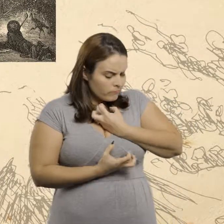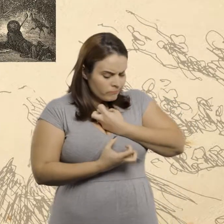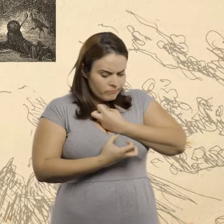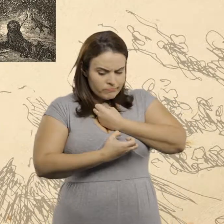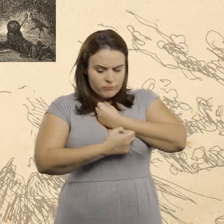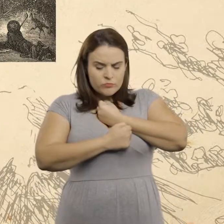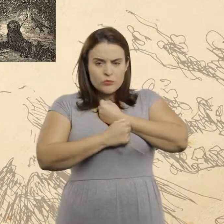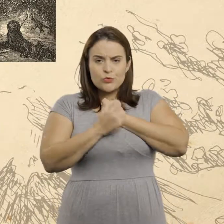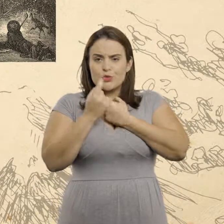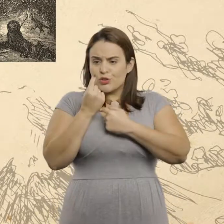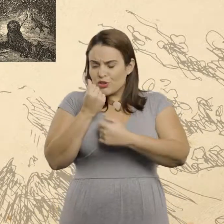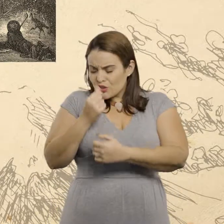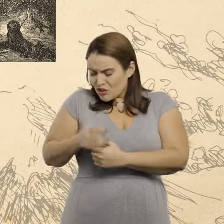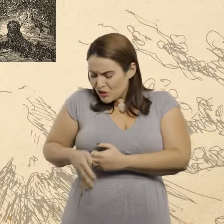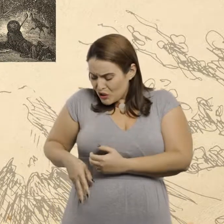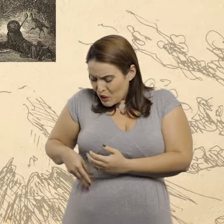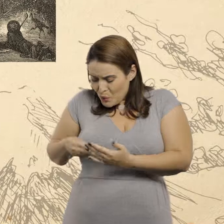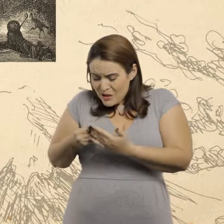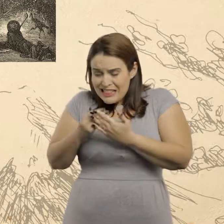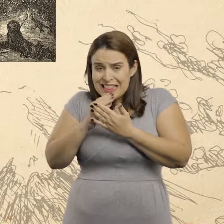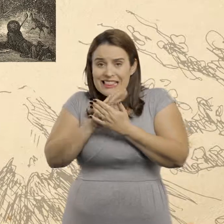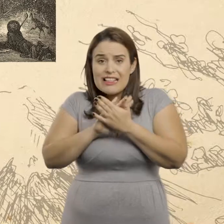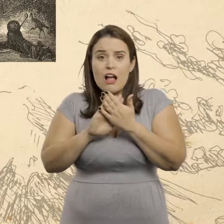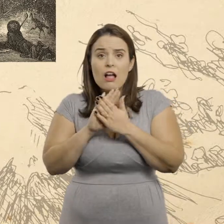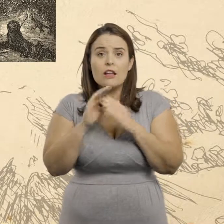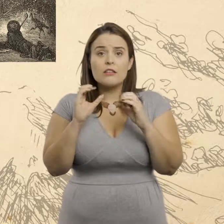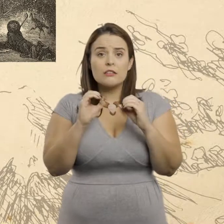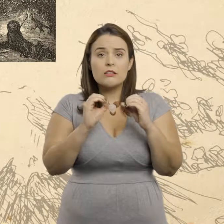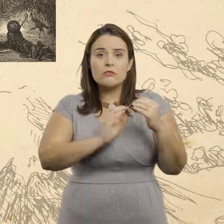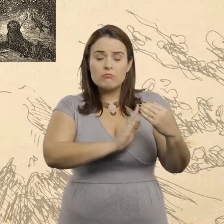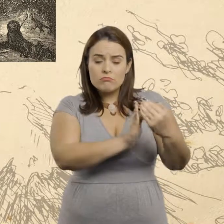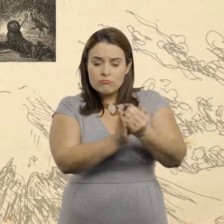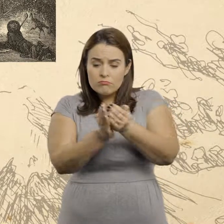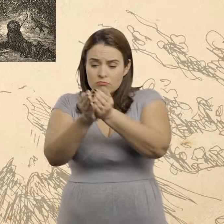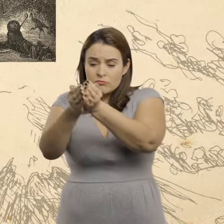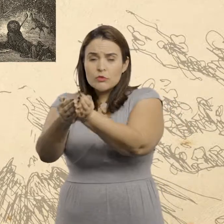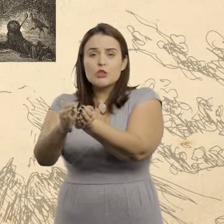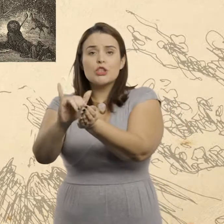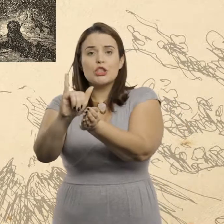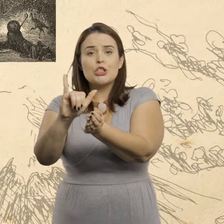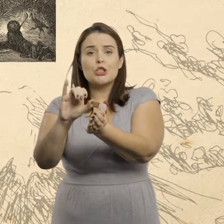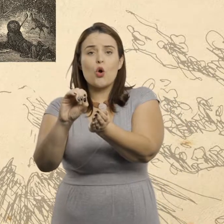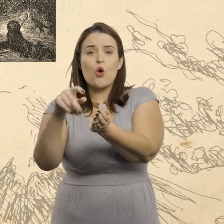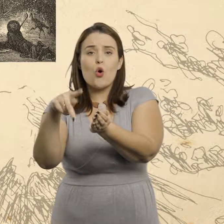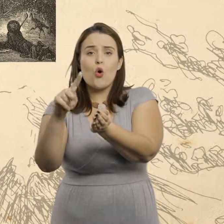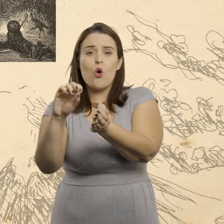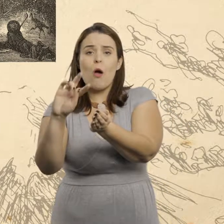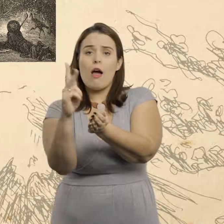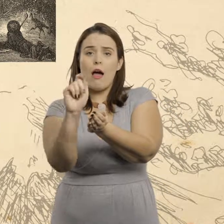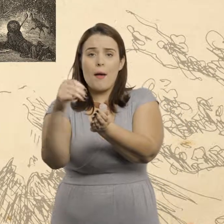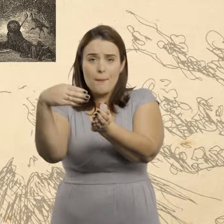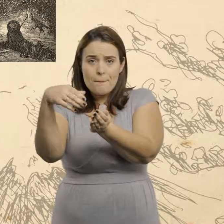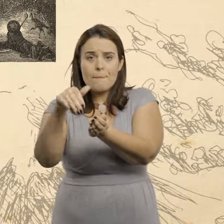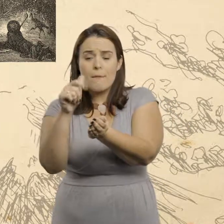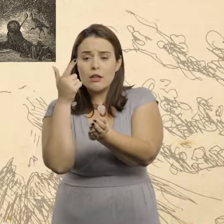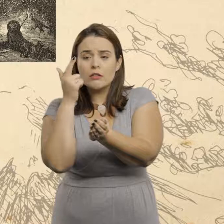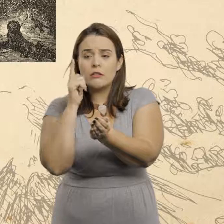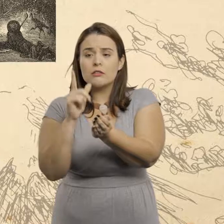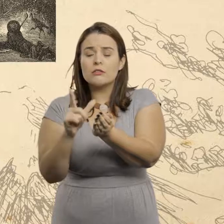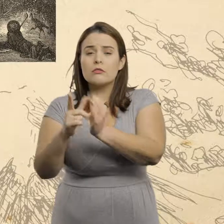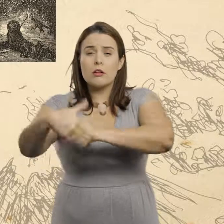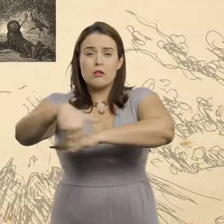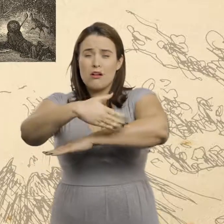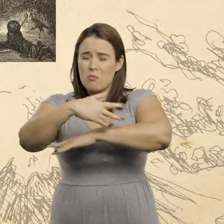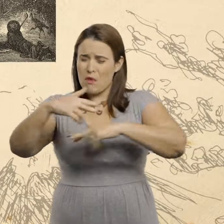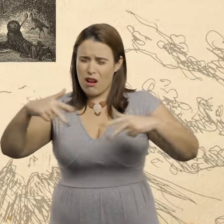arrasado. Passepartout não tinha nenhum dinheiro no bolso. O navio chegou em Yokohama. Passepartout desceu do navio e